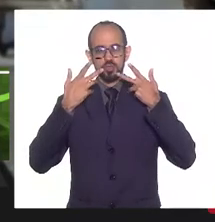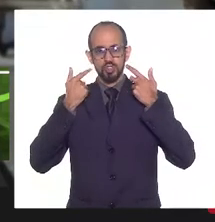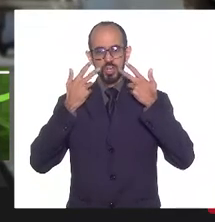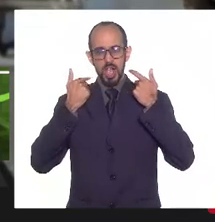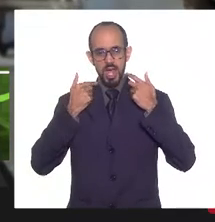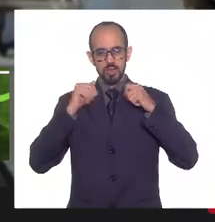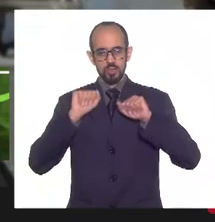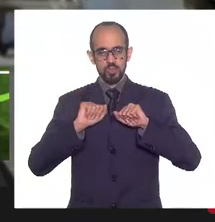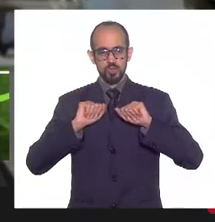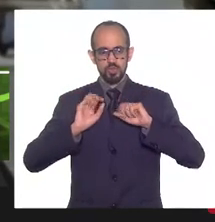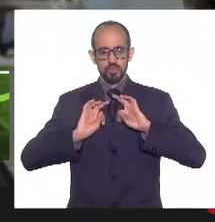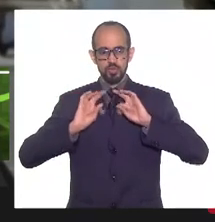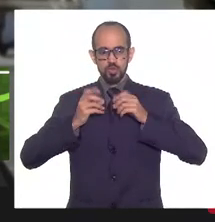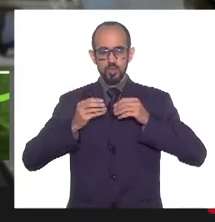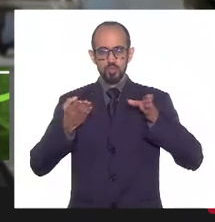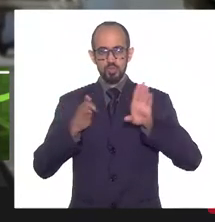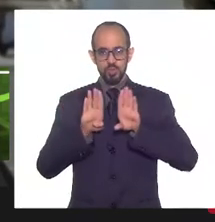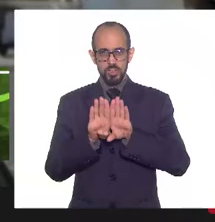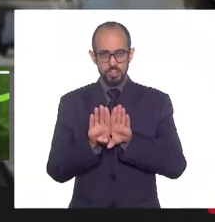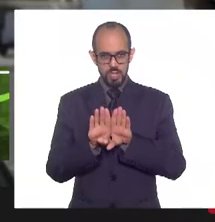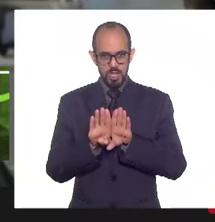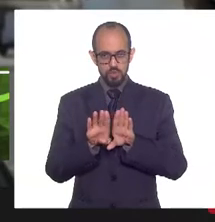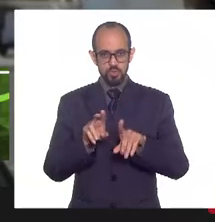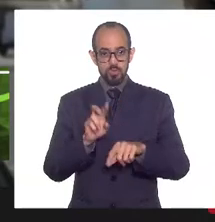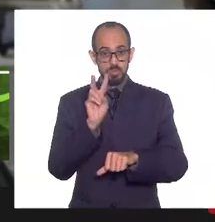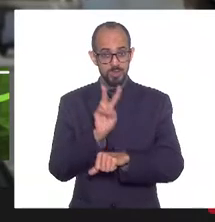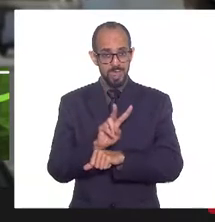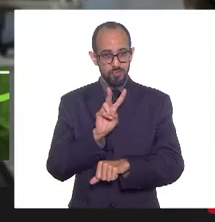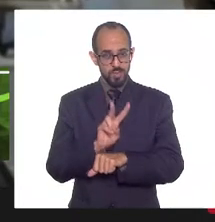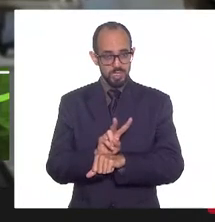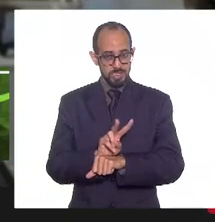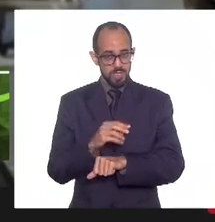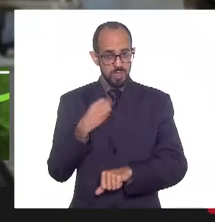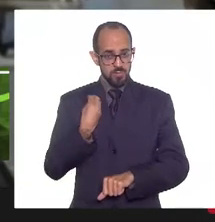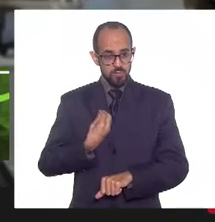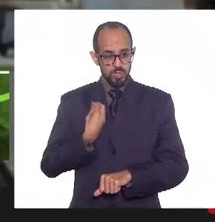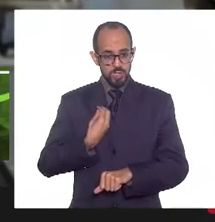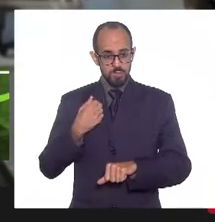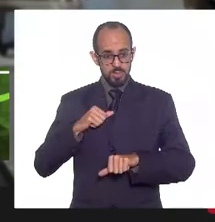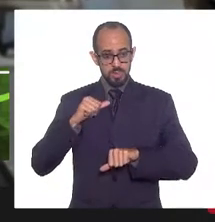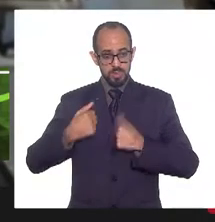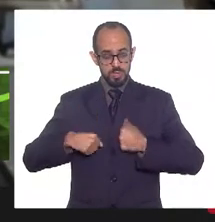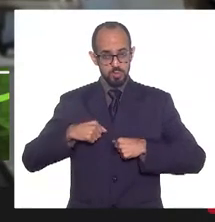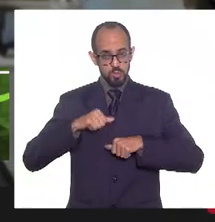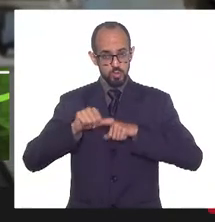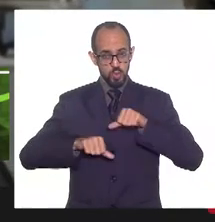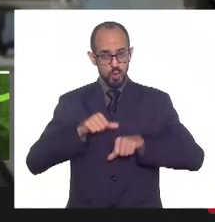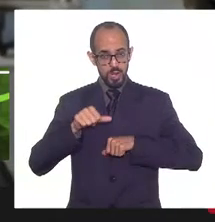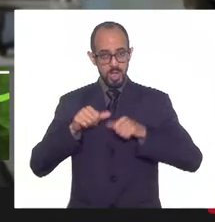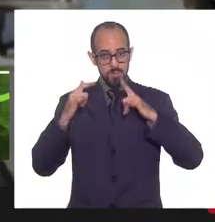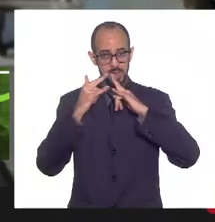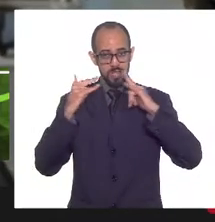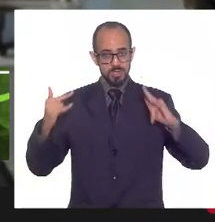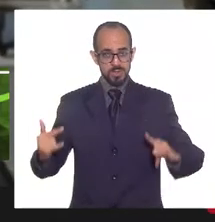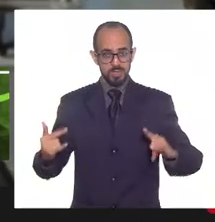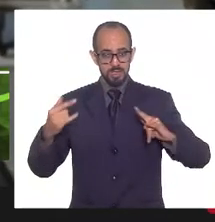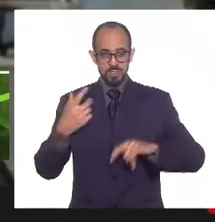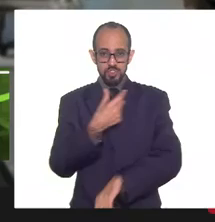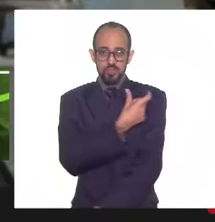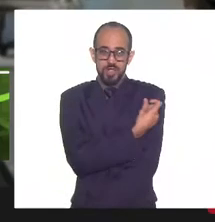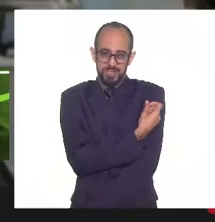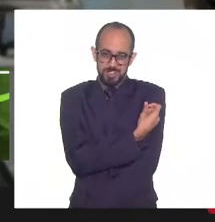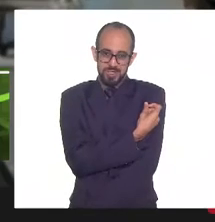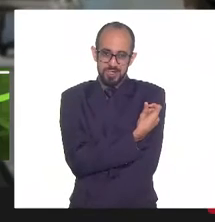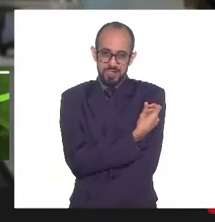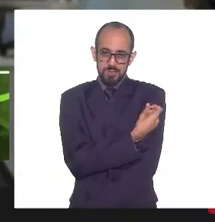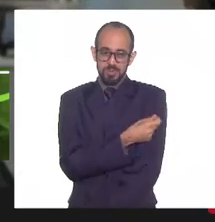teatro Odílio eles estão fechados em defesa da vida nós tivemos que trocar esses equipamentos pelas tendas de vacinação e isso